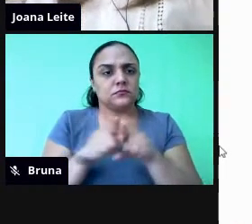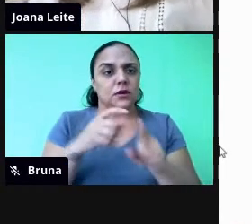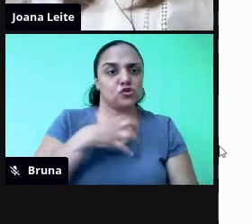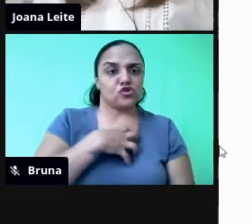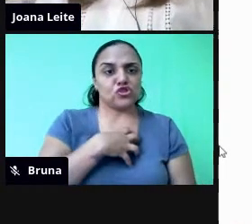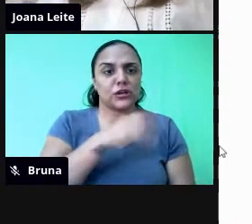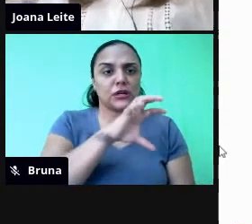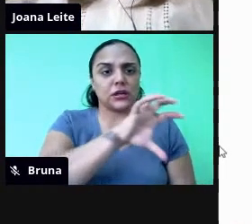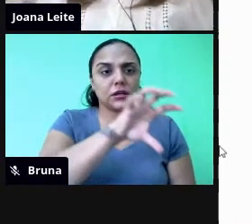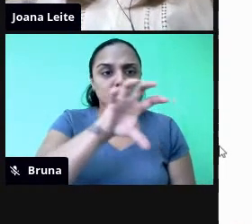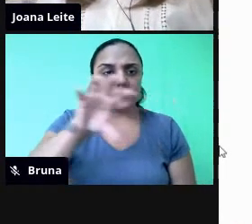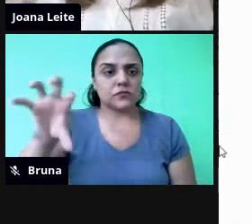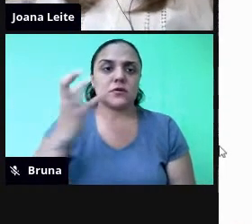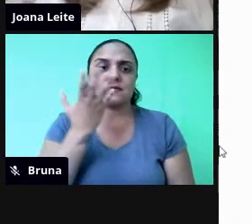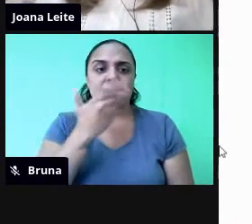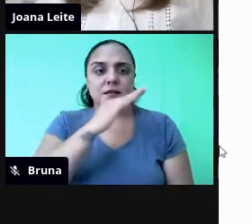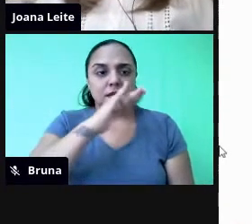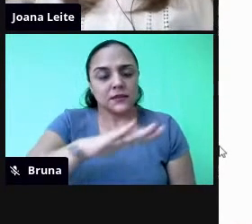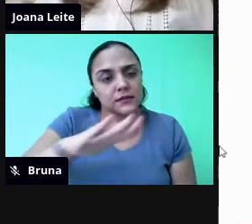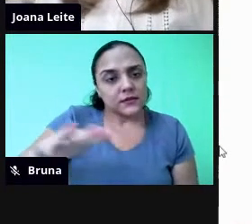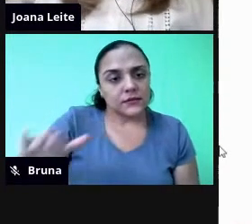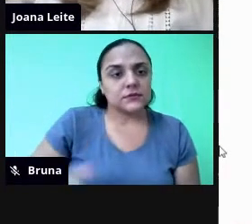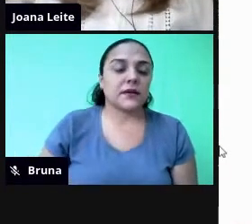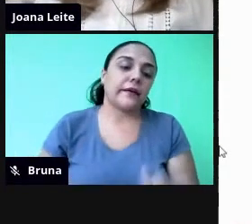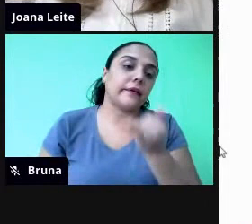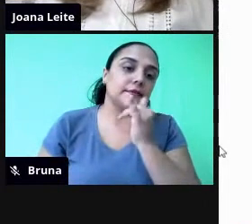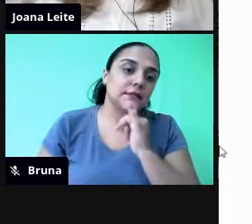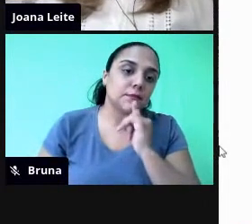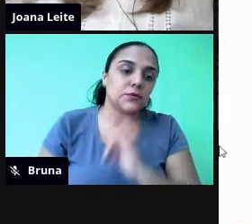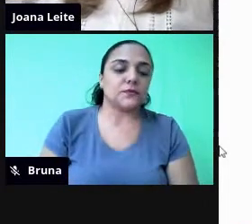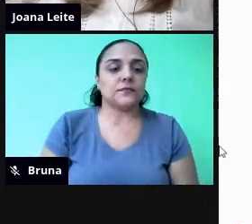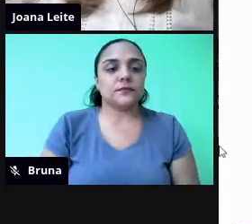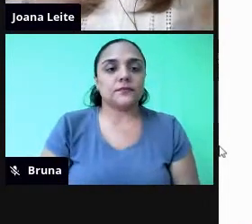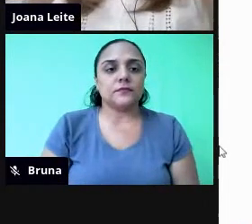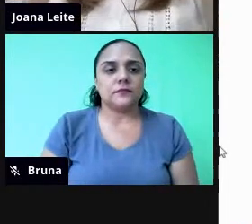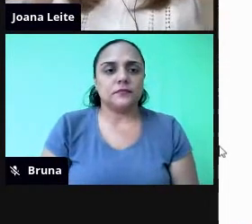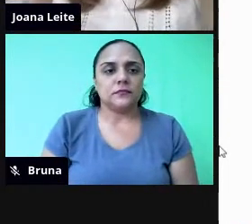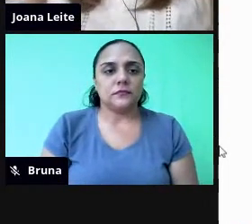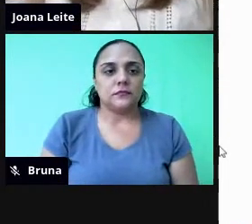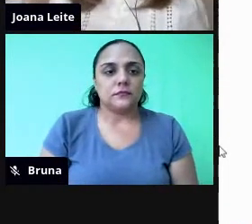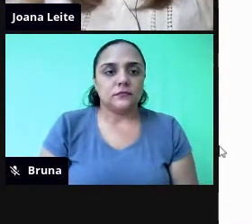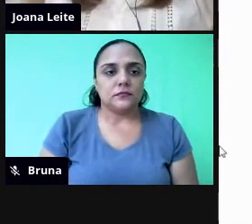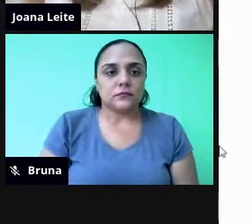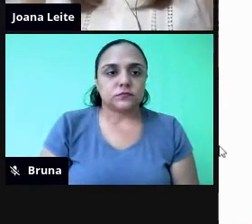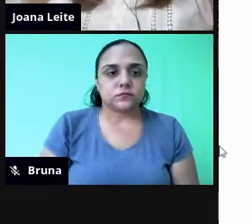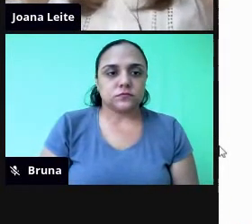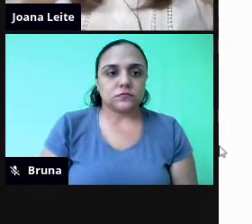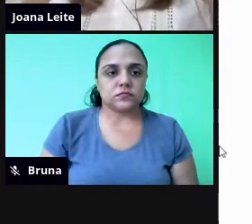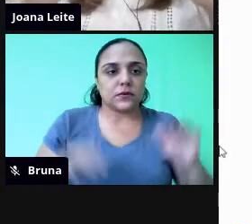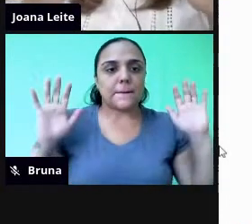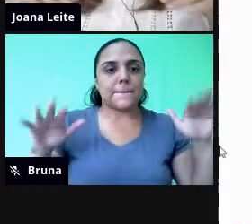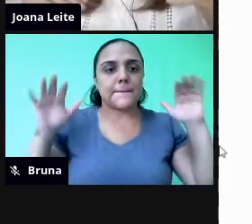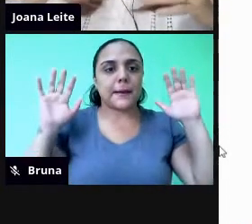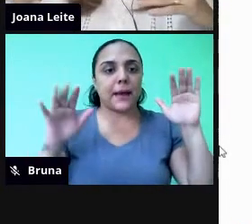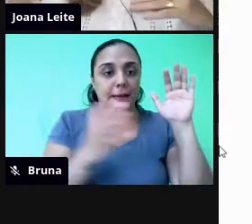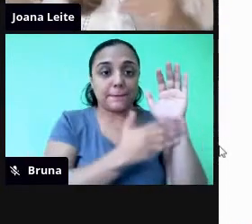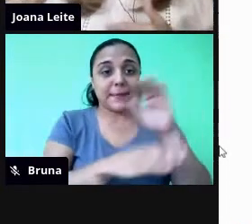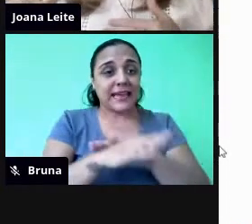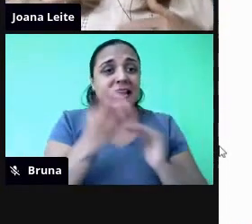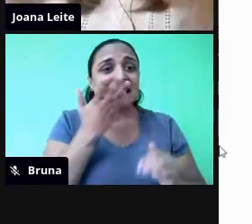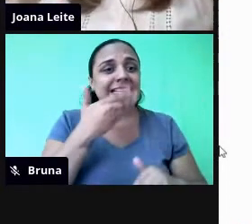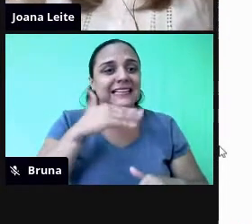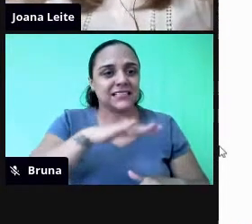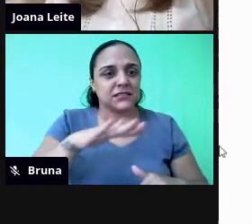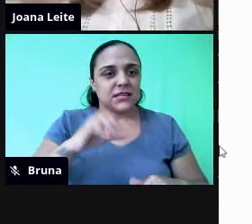relação a alguns movimentos que a criança pode fazer. Por exemplo, o flapping, que é esse balançar dos braços. Então, a criança, às vezes, quando ela